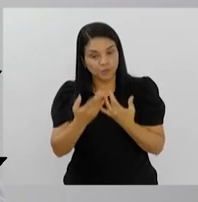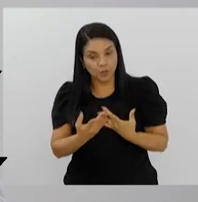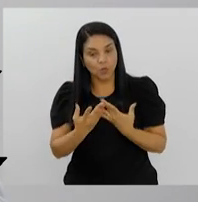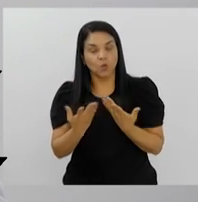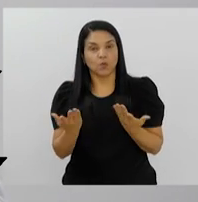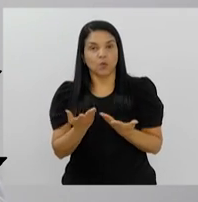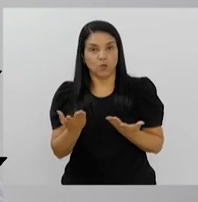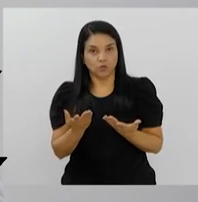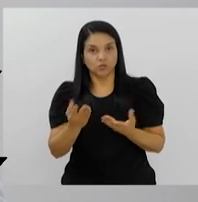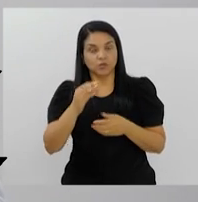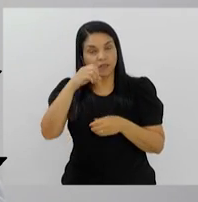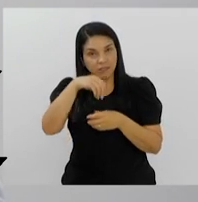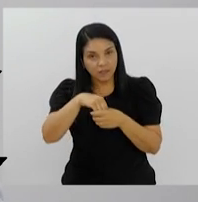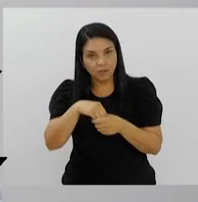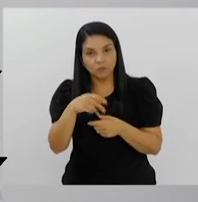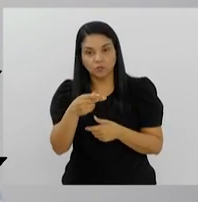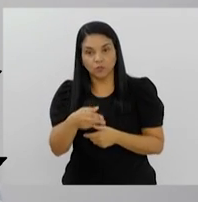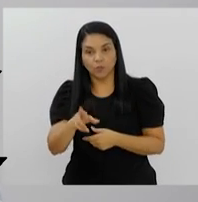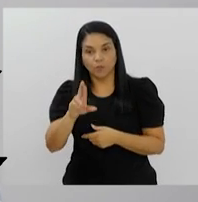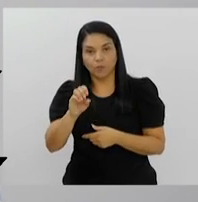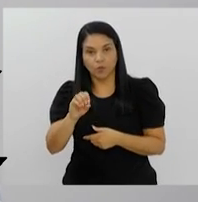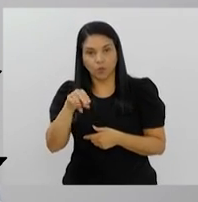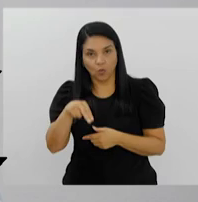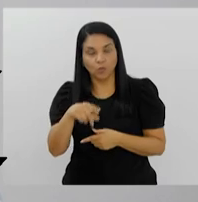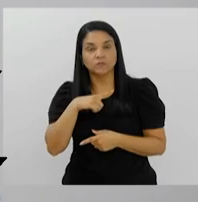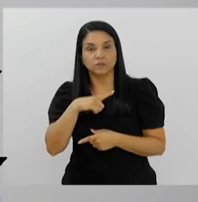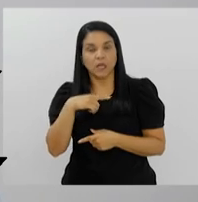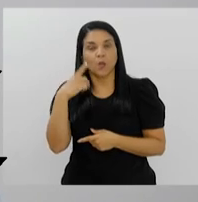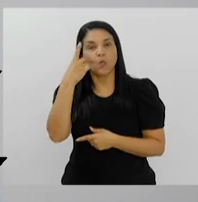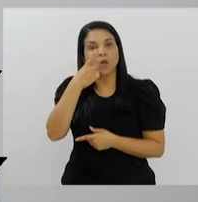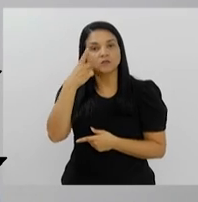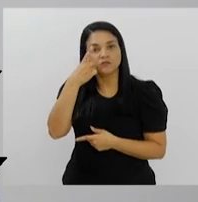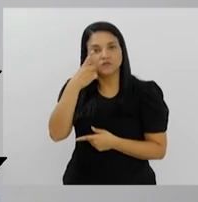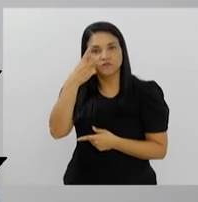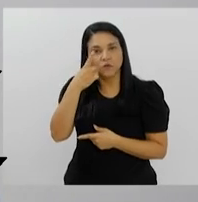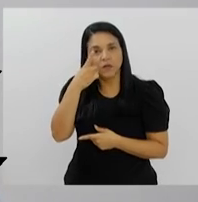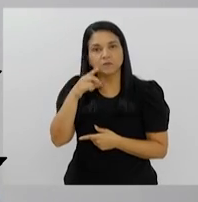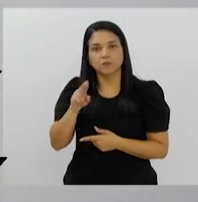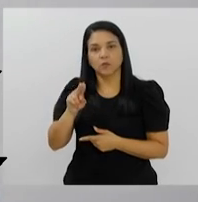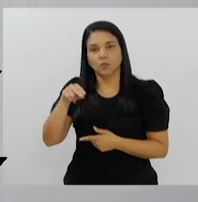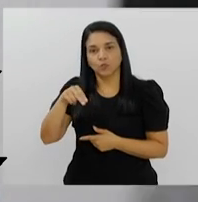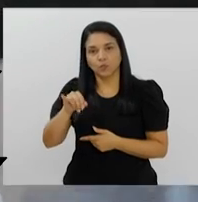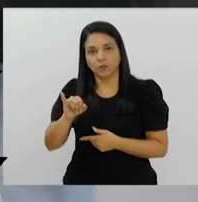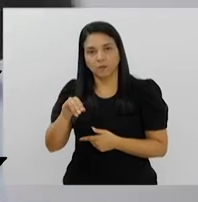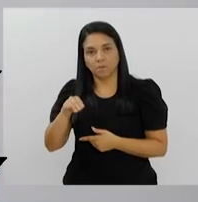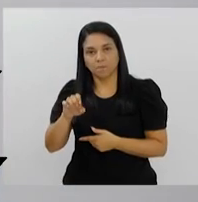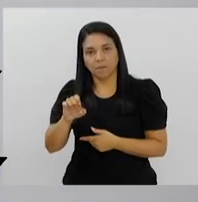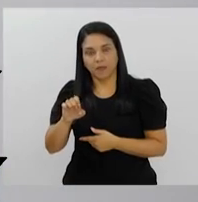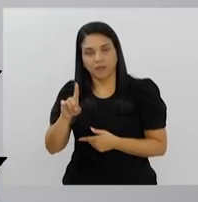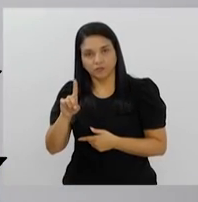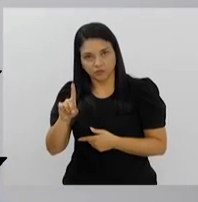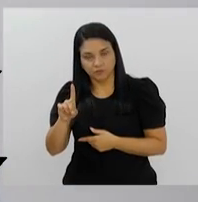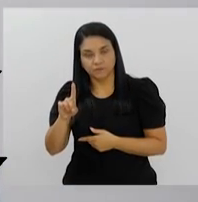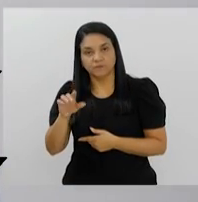Procom nós temos uma advogada da Unimed Ferd junto com a com uma assessora da